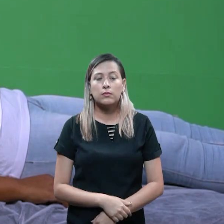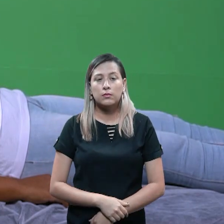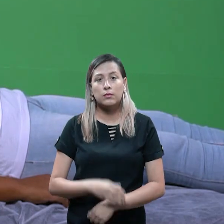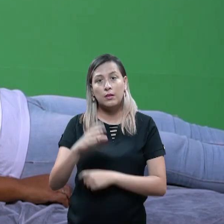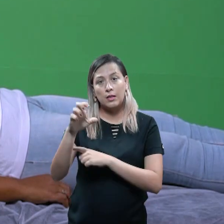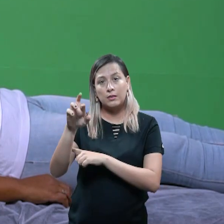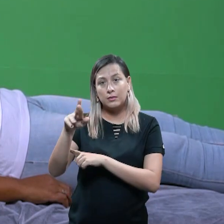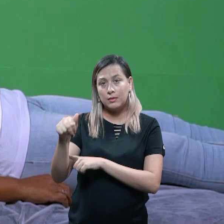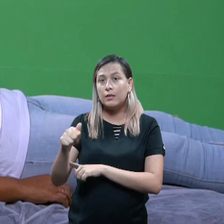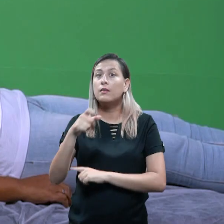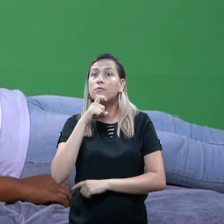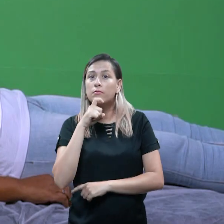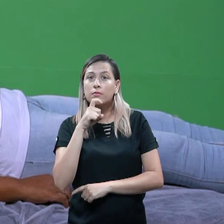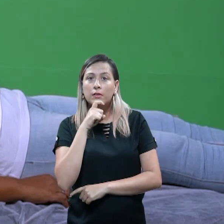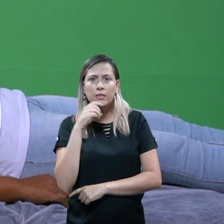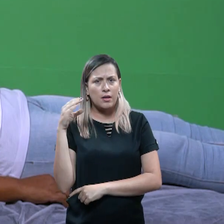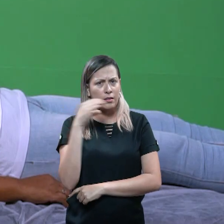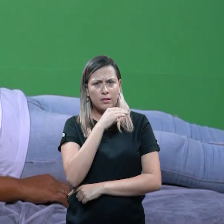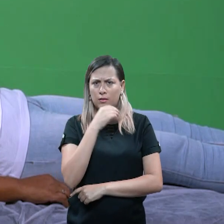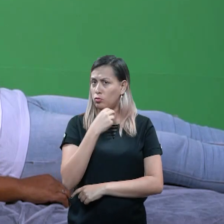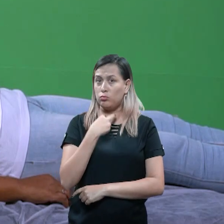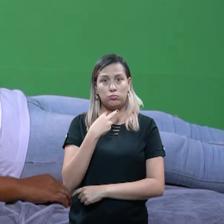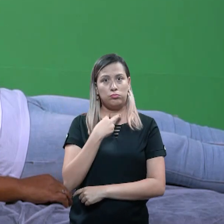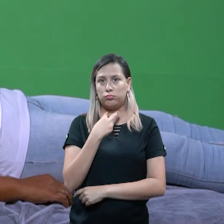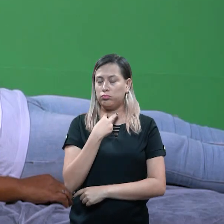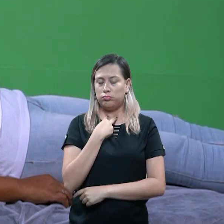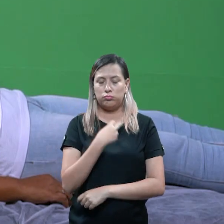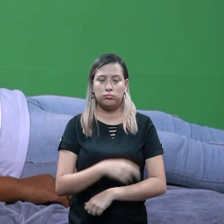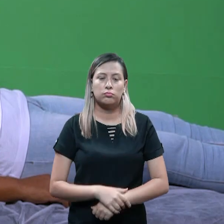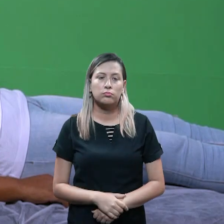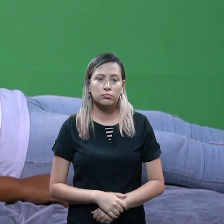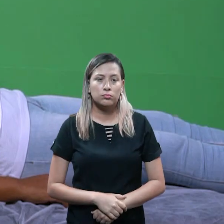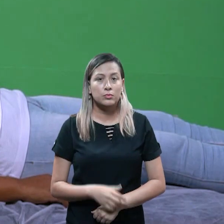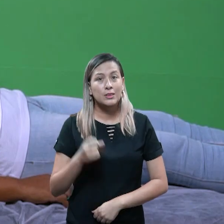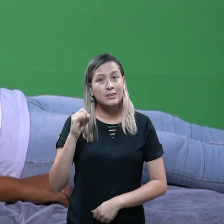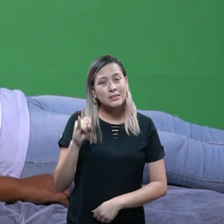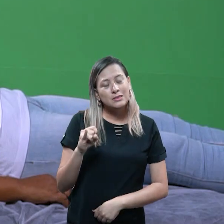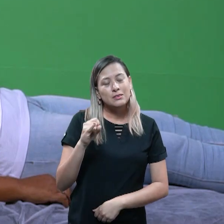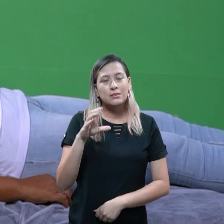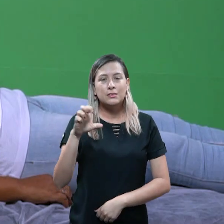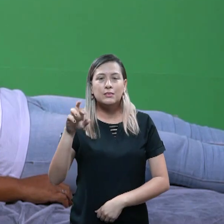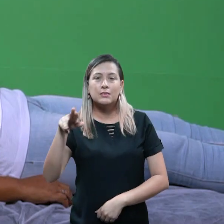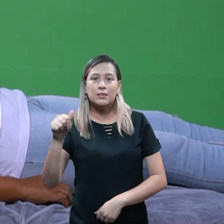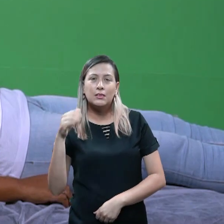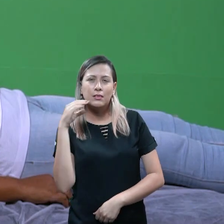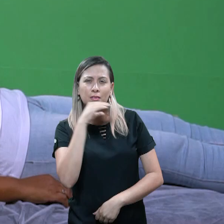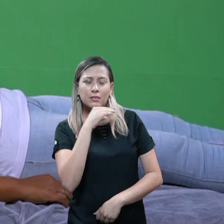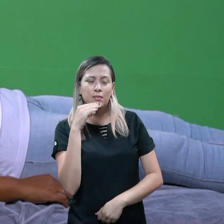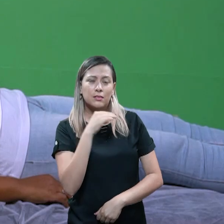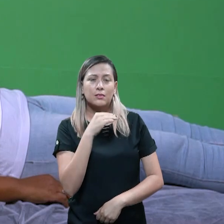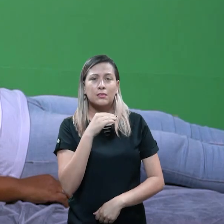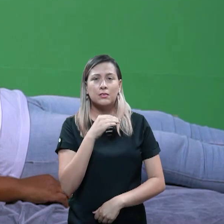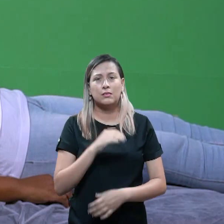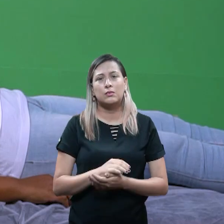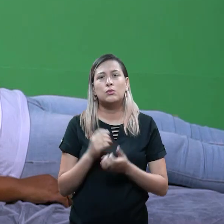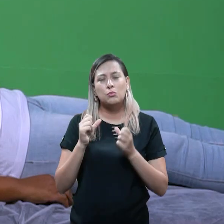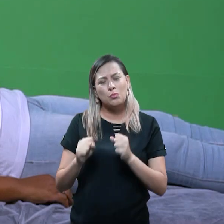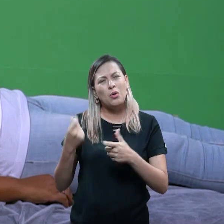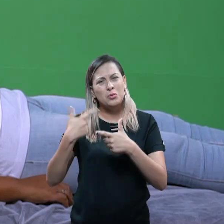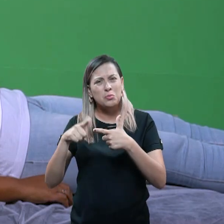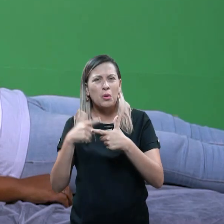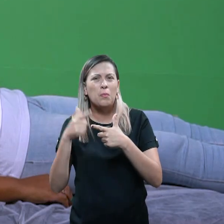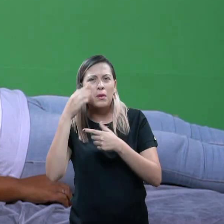cera tem que ser fria, não pode ser cera quente, porque se for uma cera quente, eu posso manchar a pele da minha